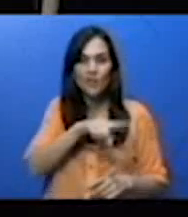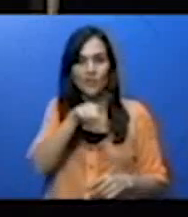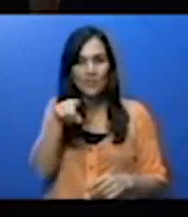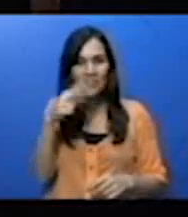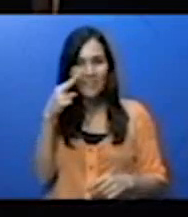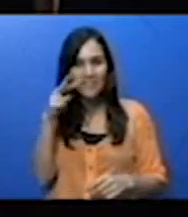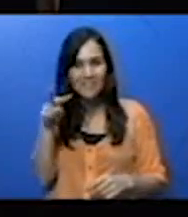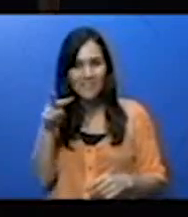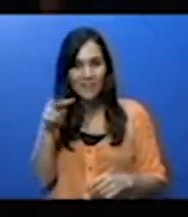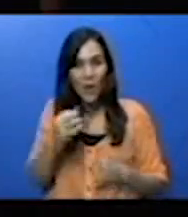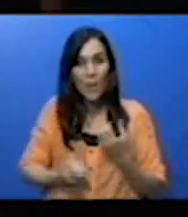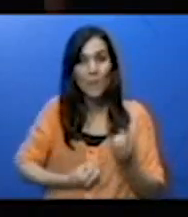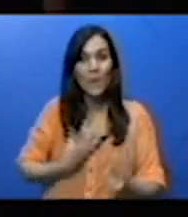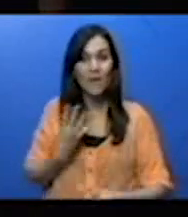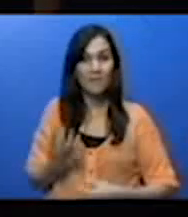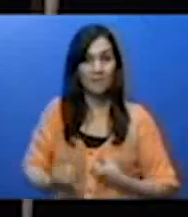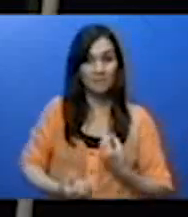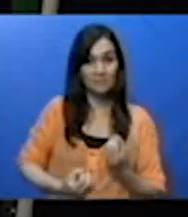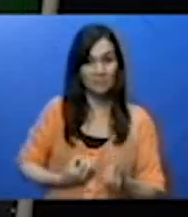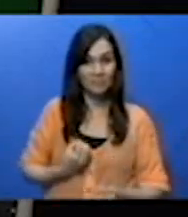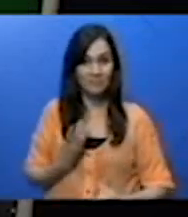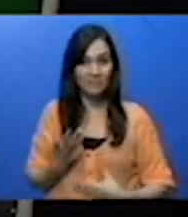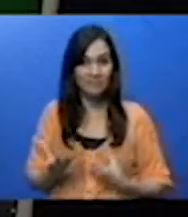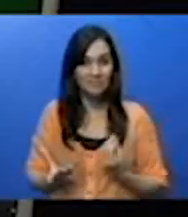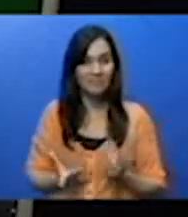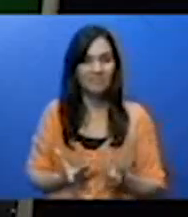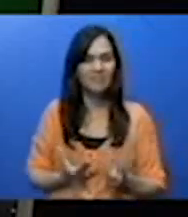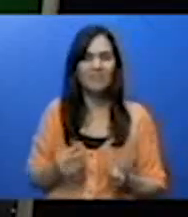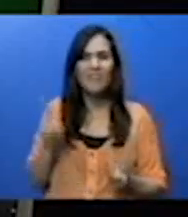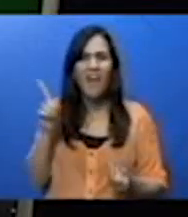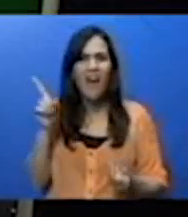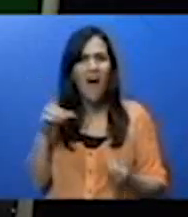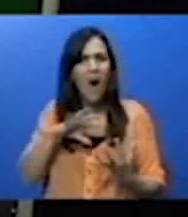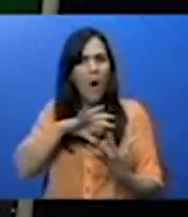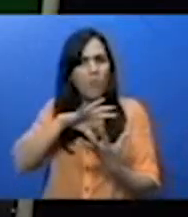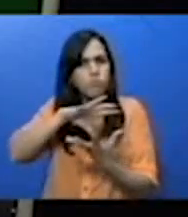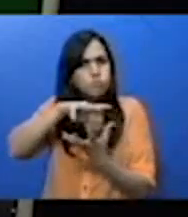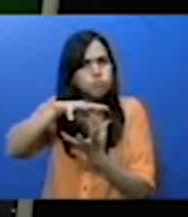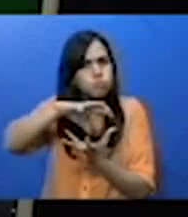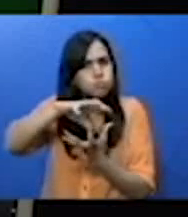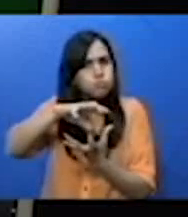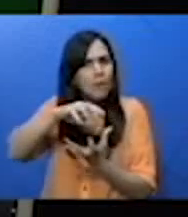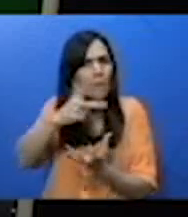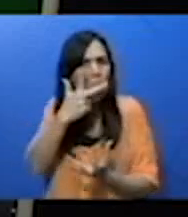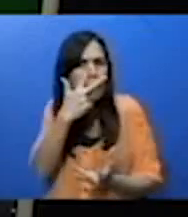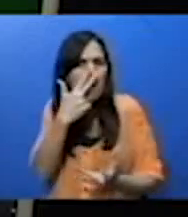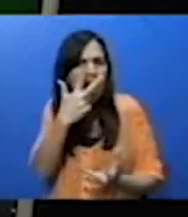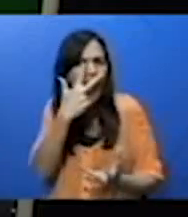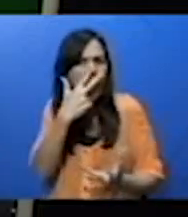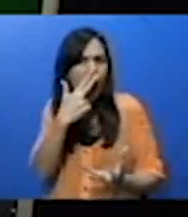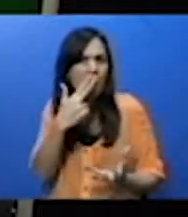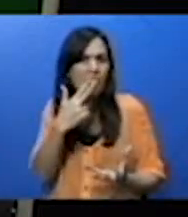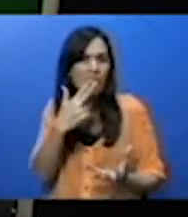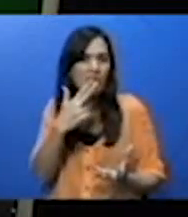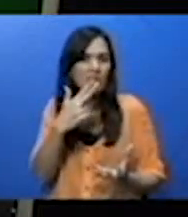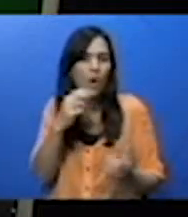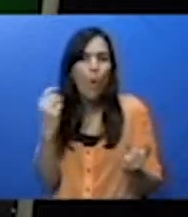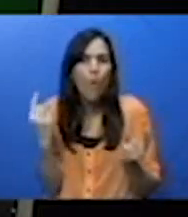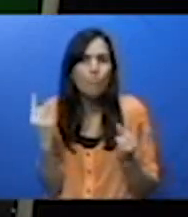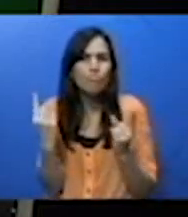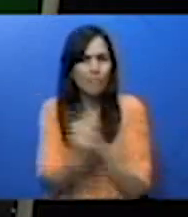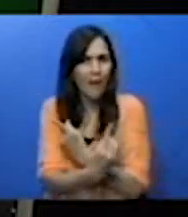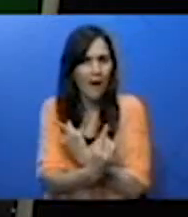viram aqui no poeminha que essa bola, ela parece ter um gêniozinho que faz tudo ao contrário,